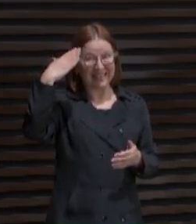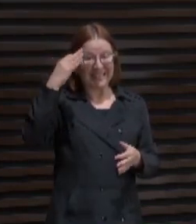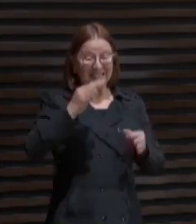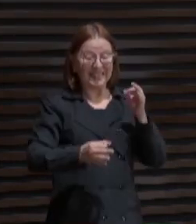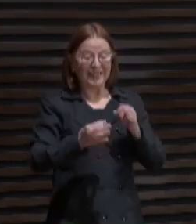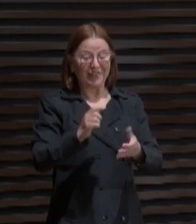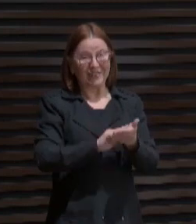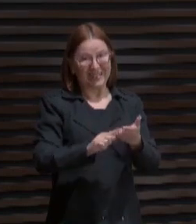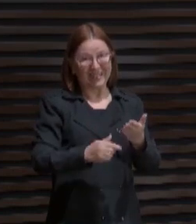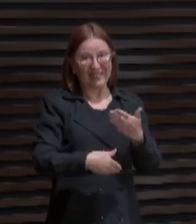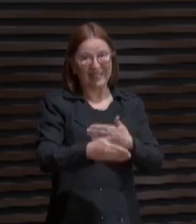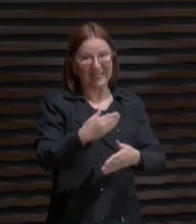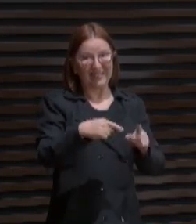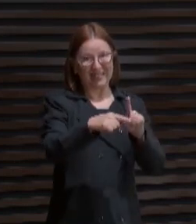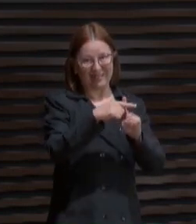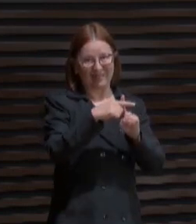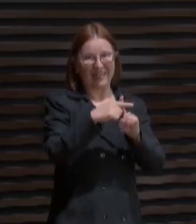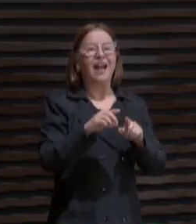sentimentos negativos.